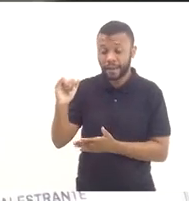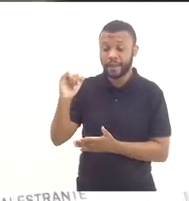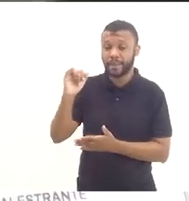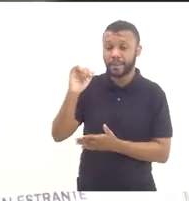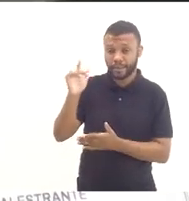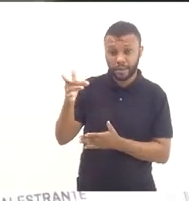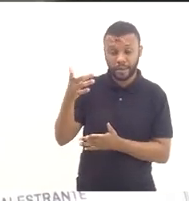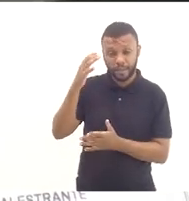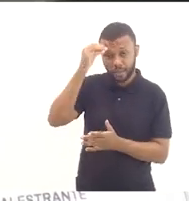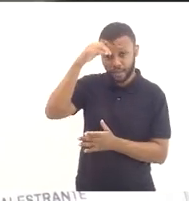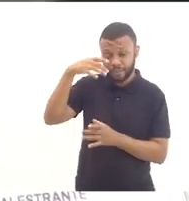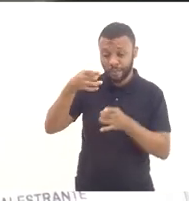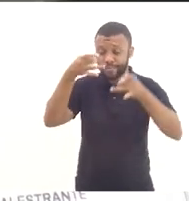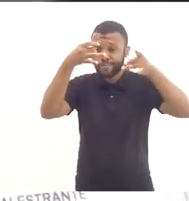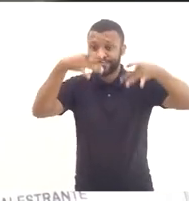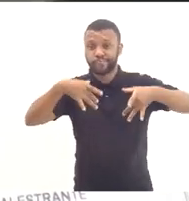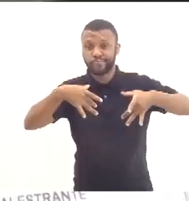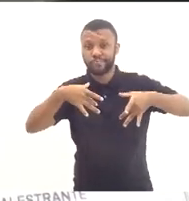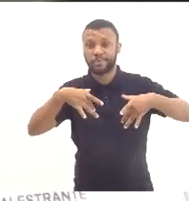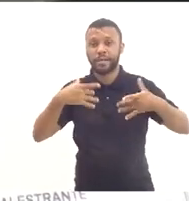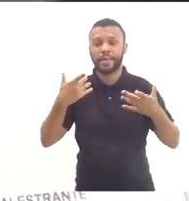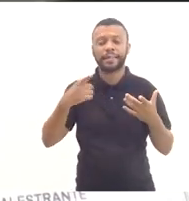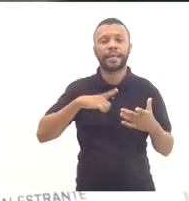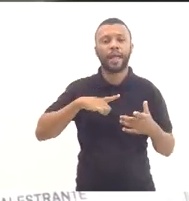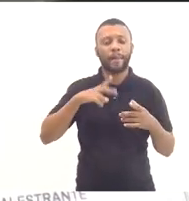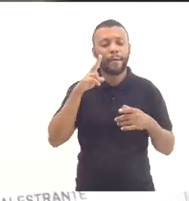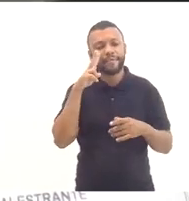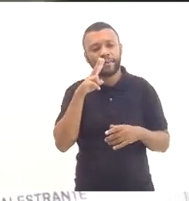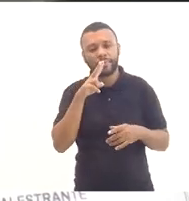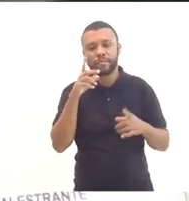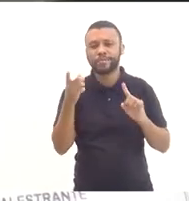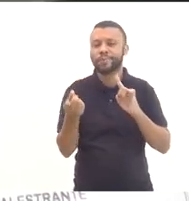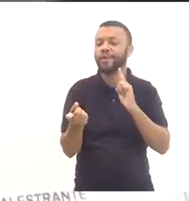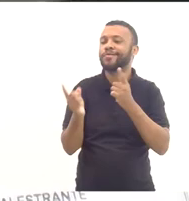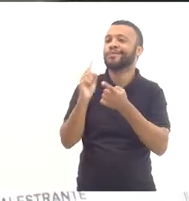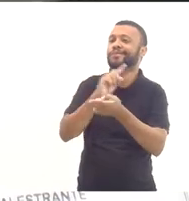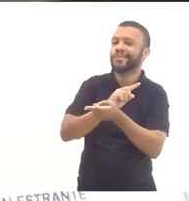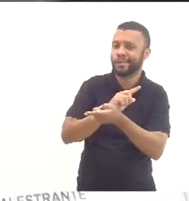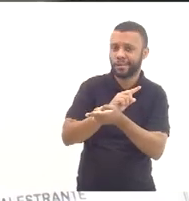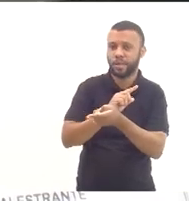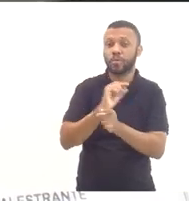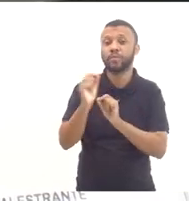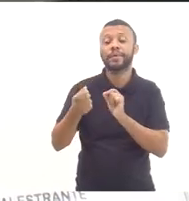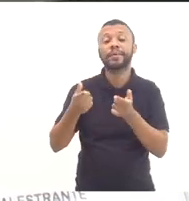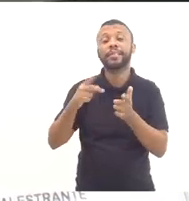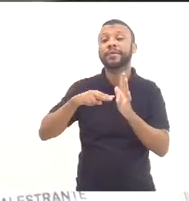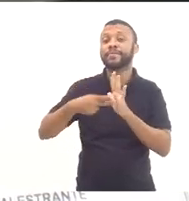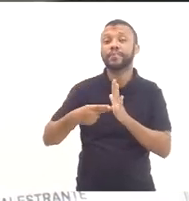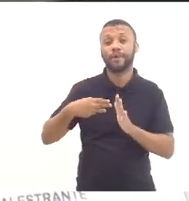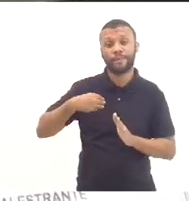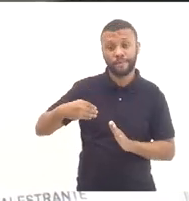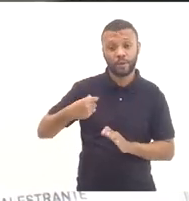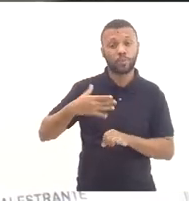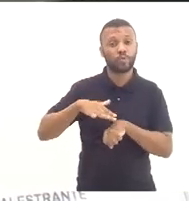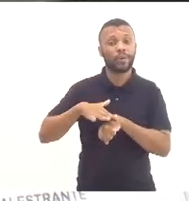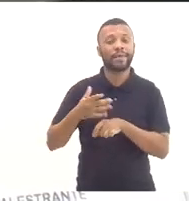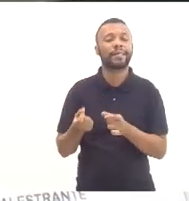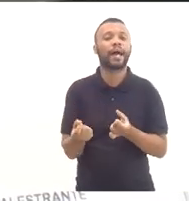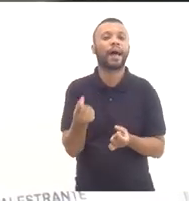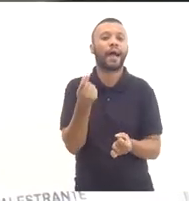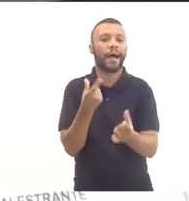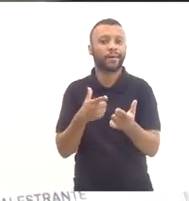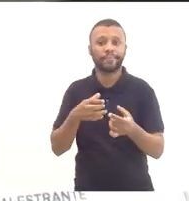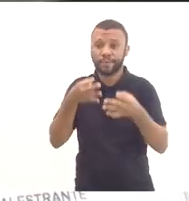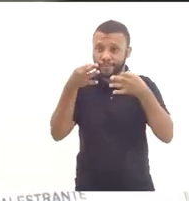muito distorcida do que é uma pessoa com deficiência do que é um filho com doença Rara Porque sendo muito muito sincera